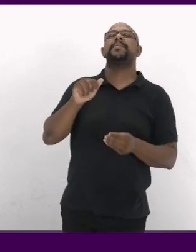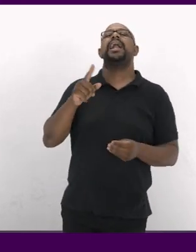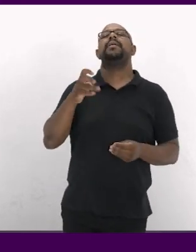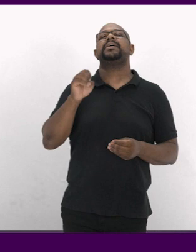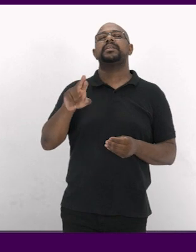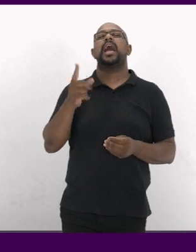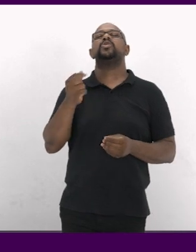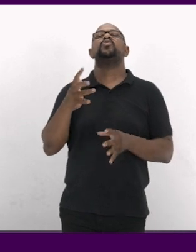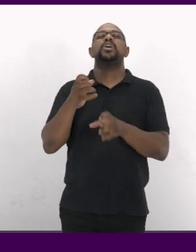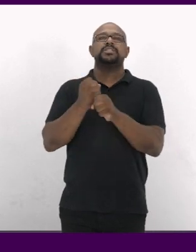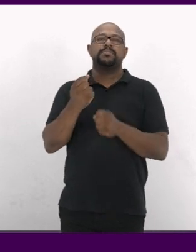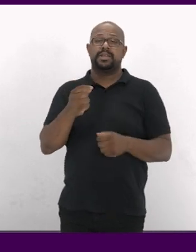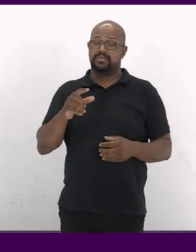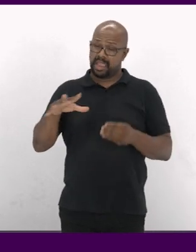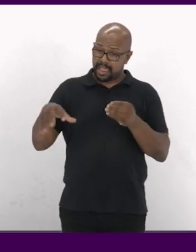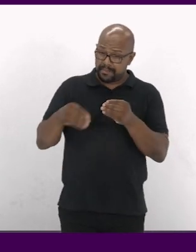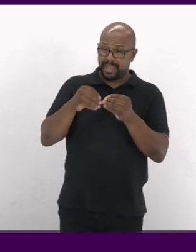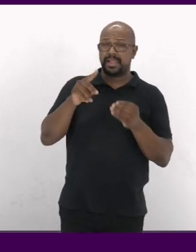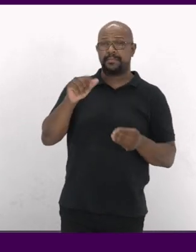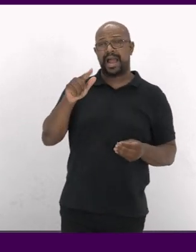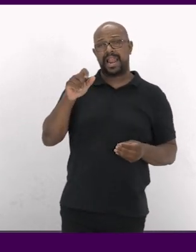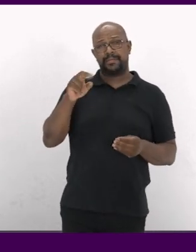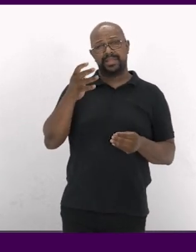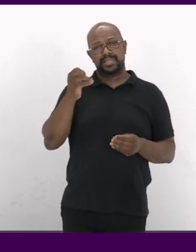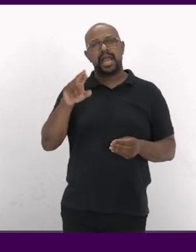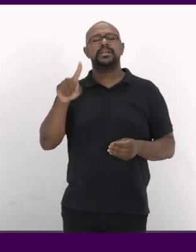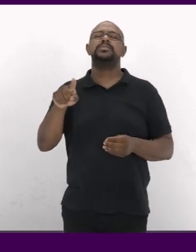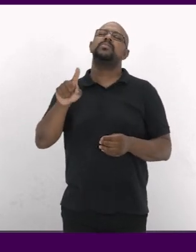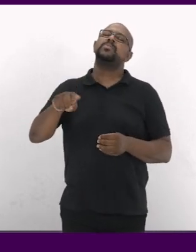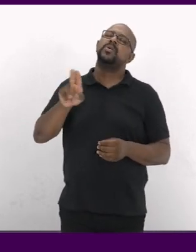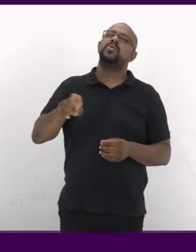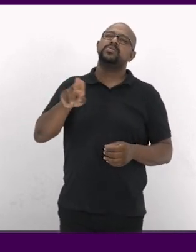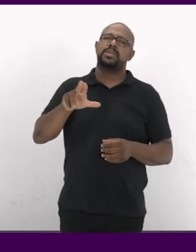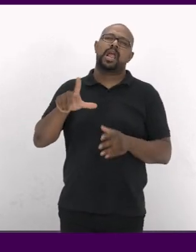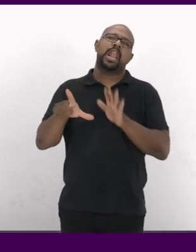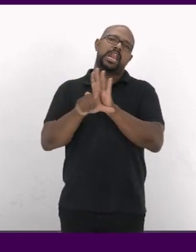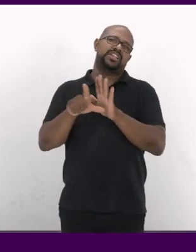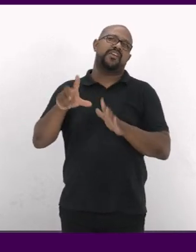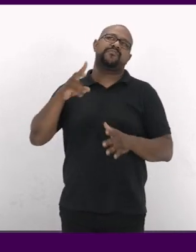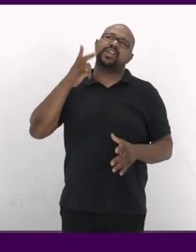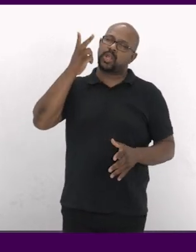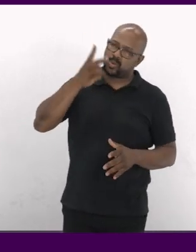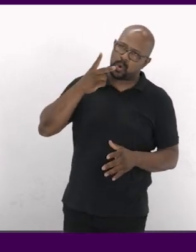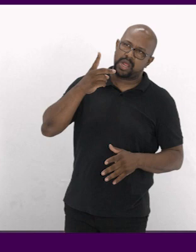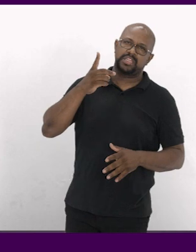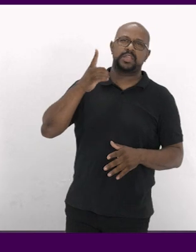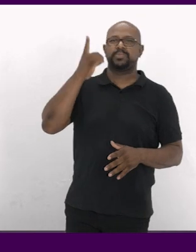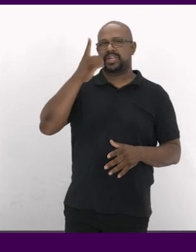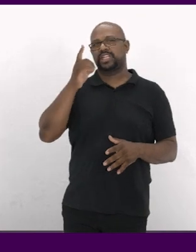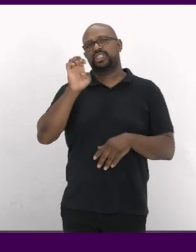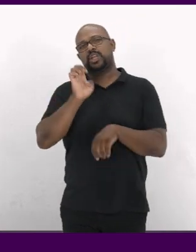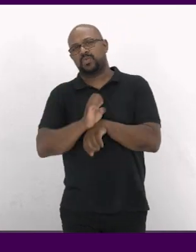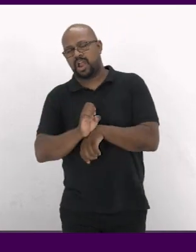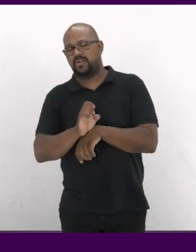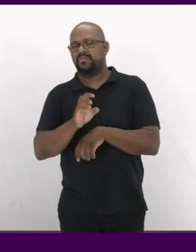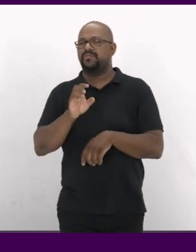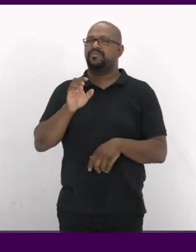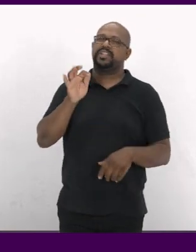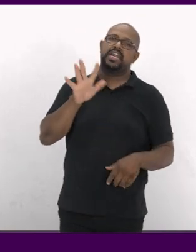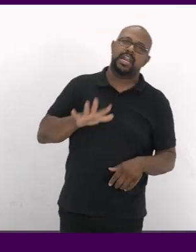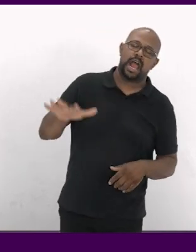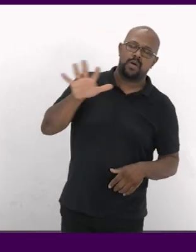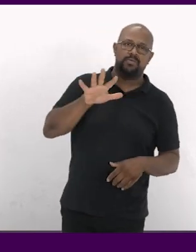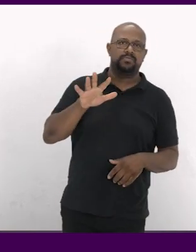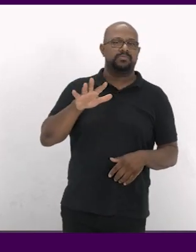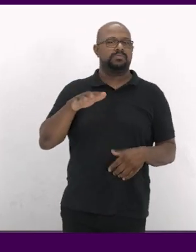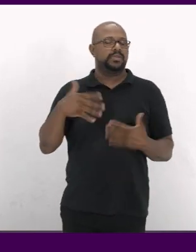parlamentares ao orçamento. As emendas parlamentares são uma ferramenta que os legisladores, vereadores, deputados estaduais, federais e